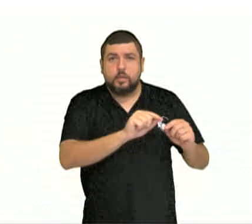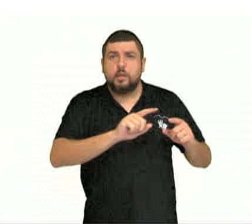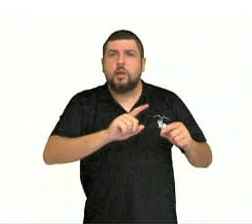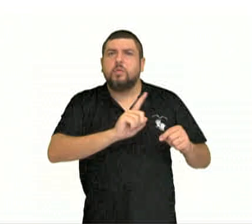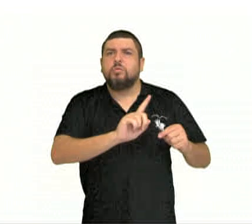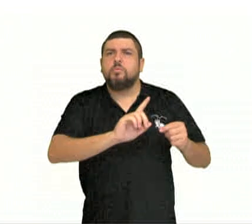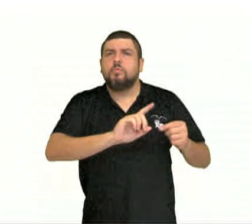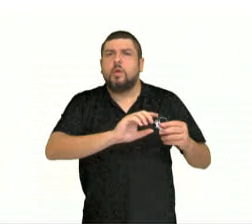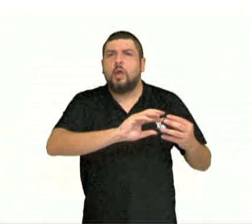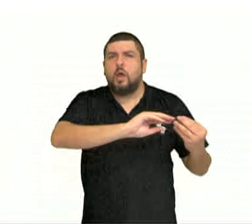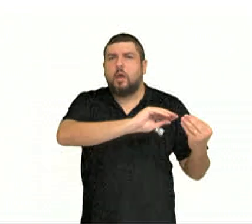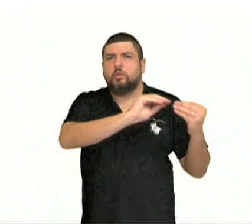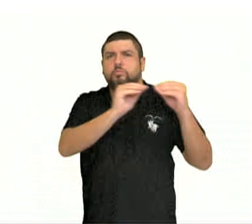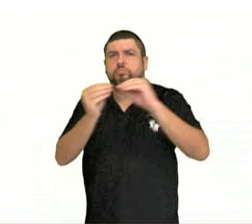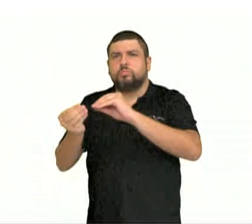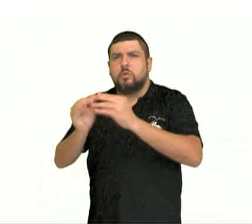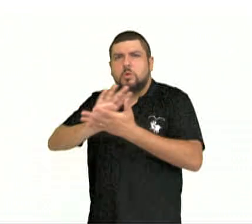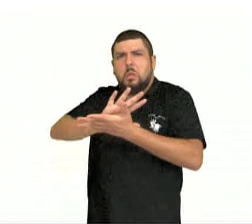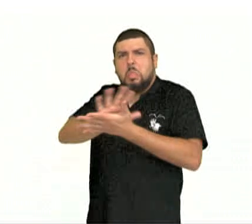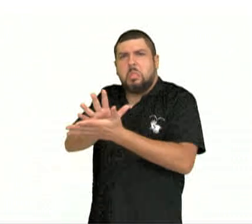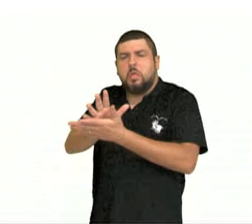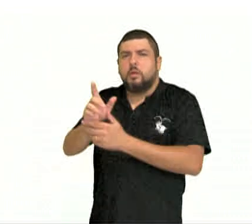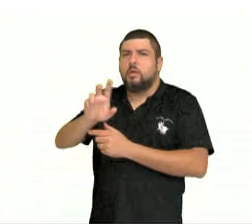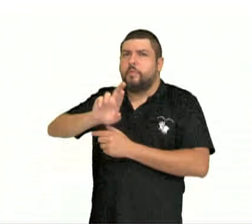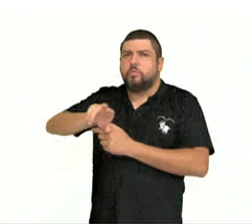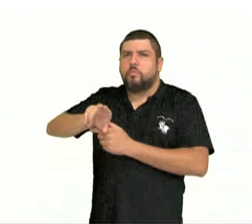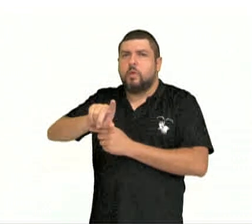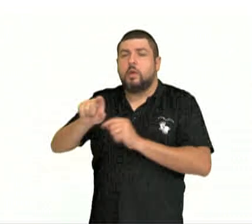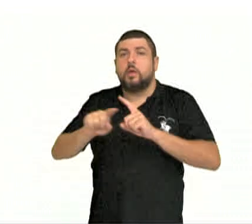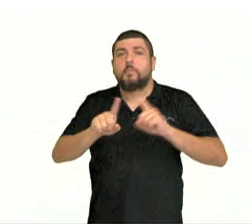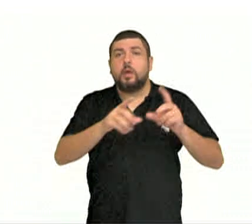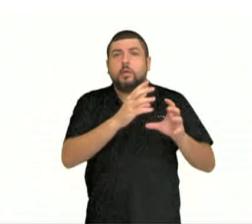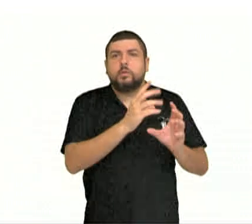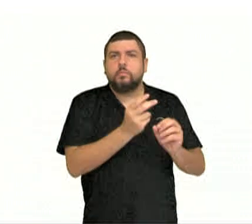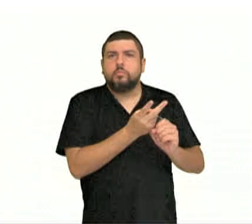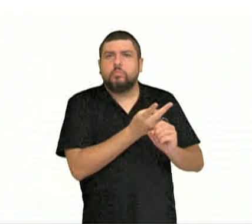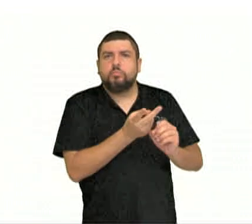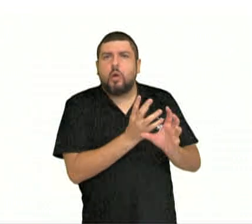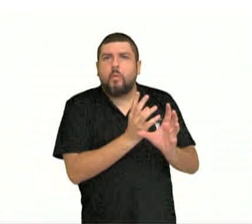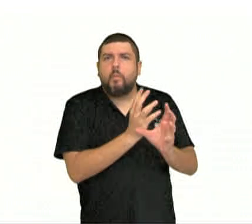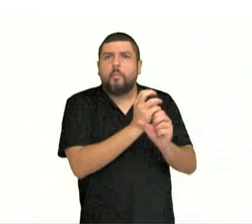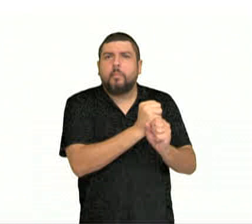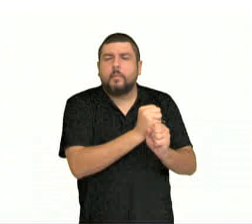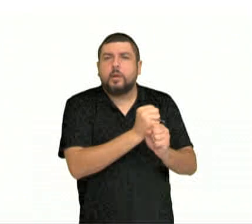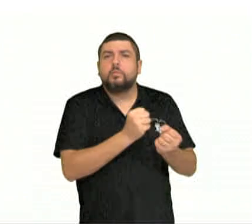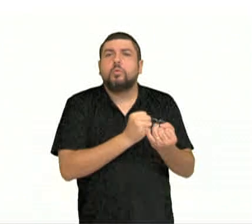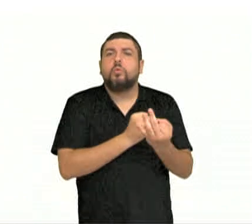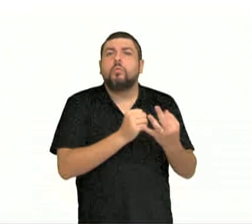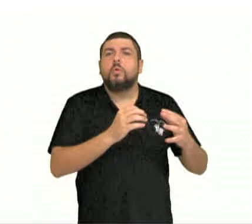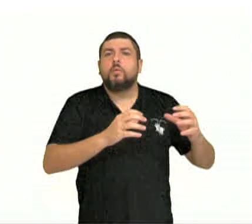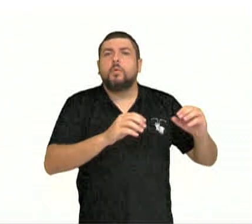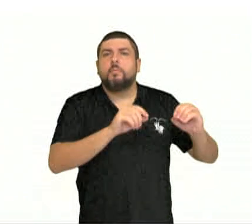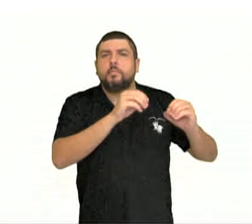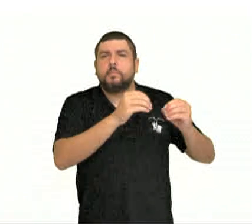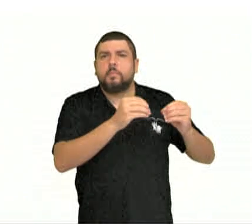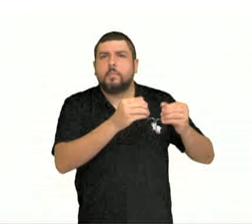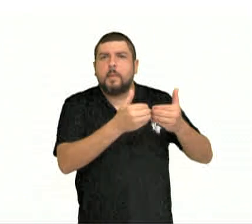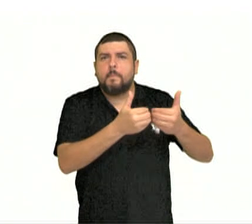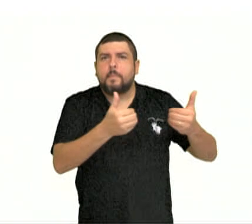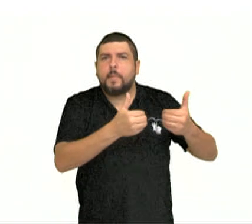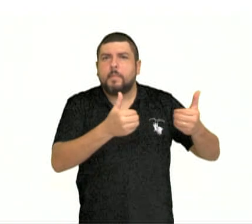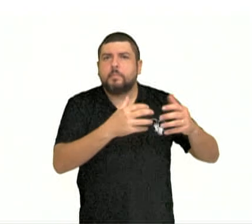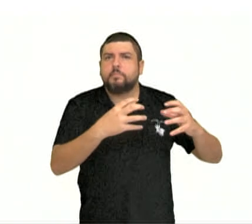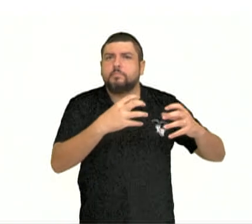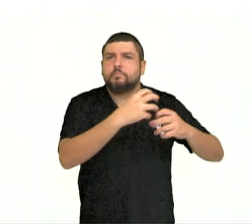eles quando passam de reagente para produto, mantendo-se então o número de átomos, o número de massa, reagente e